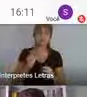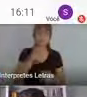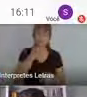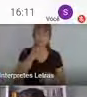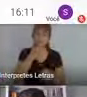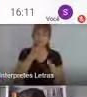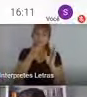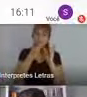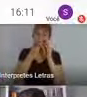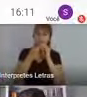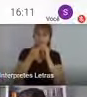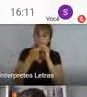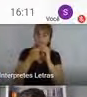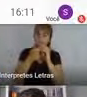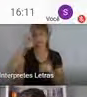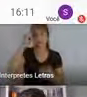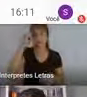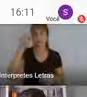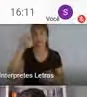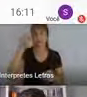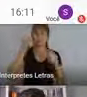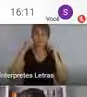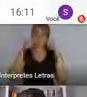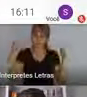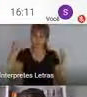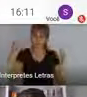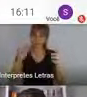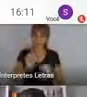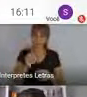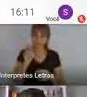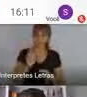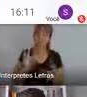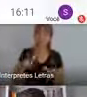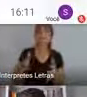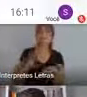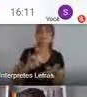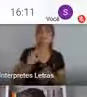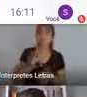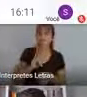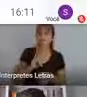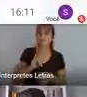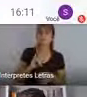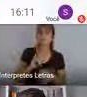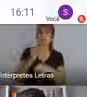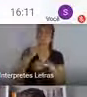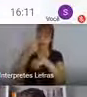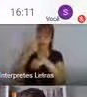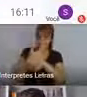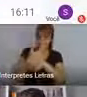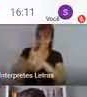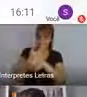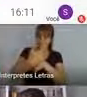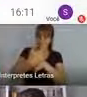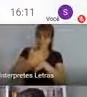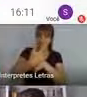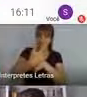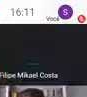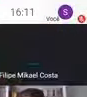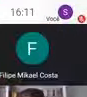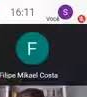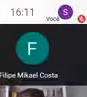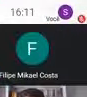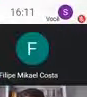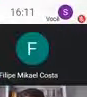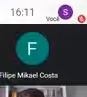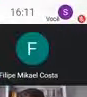fechados para evitar a interferência. E também, se possível, as câmeras, porque assim fica em destaque o